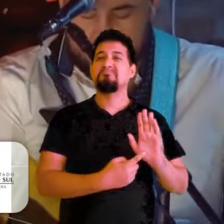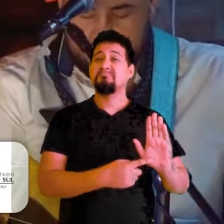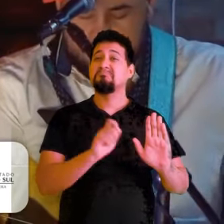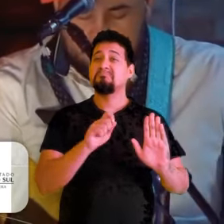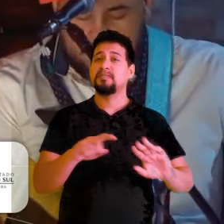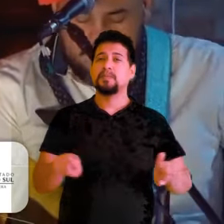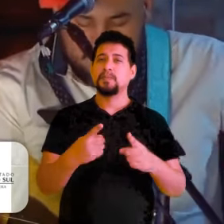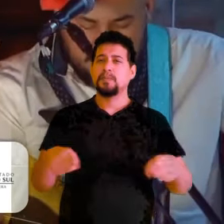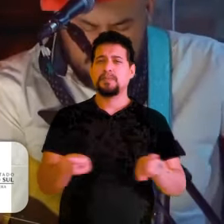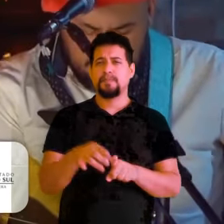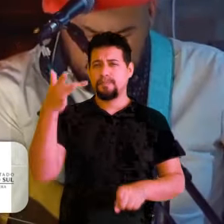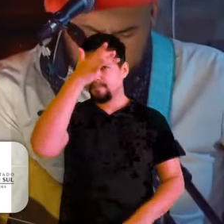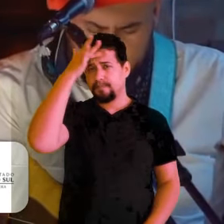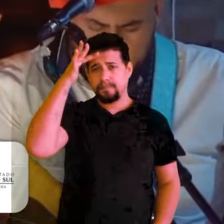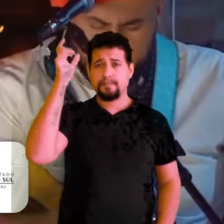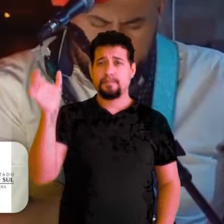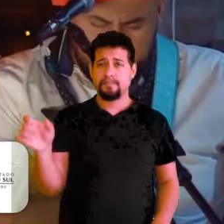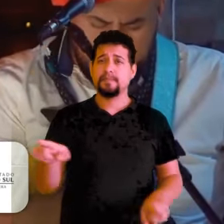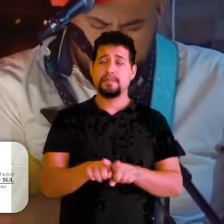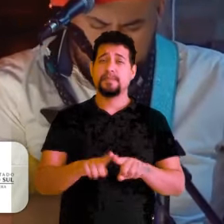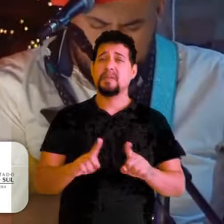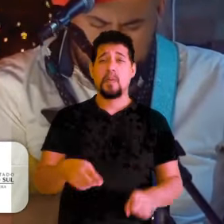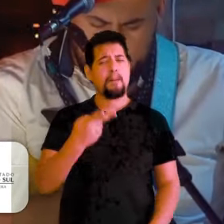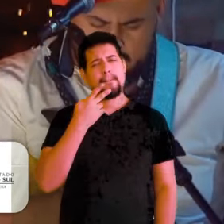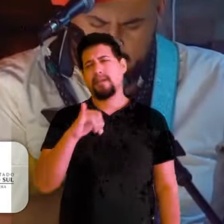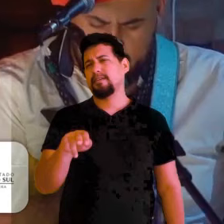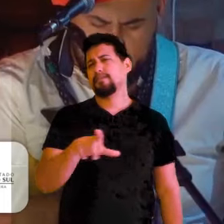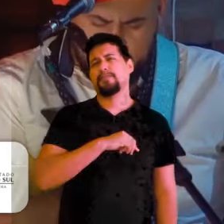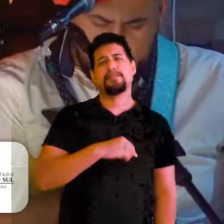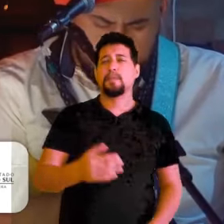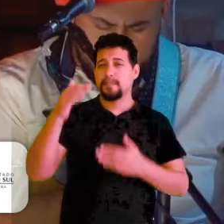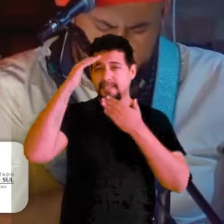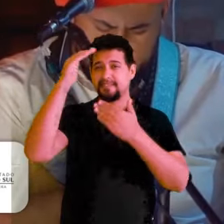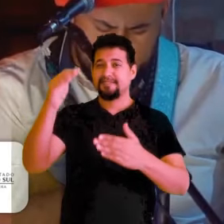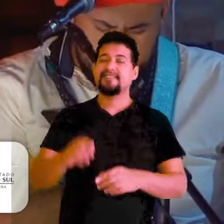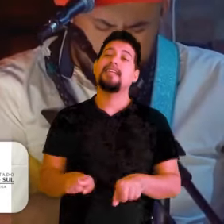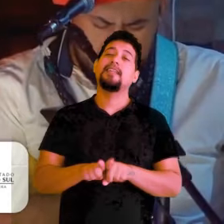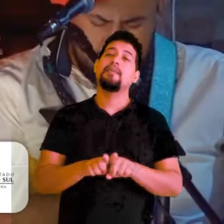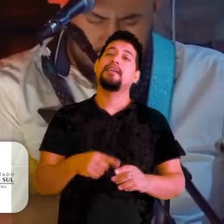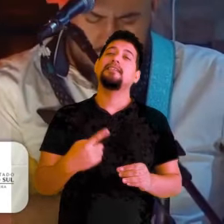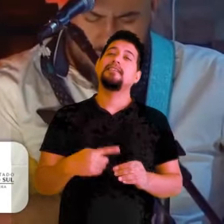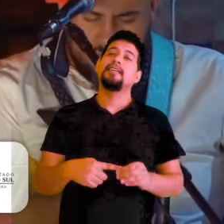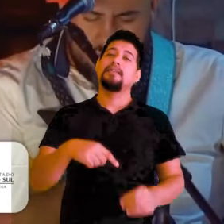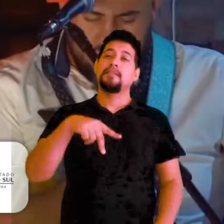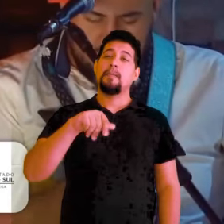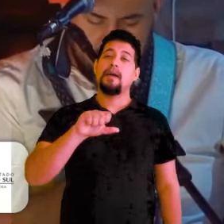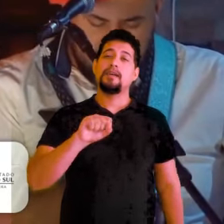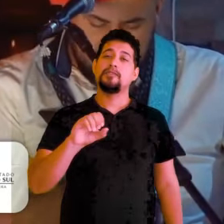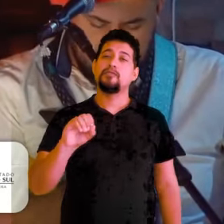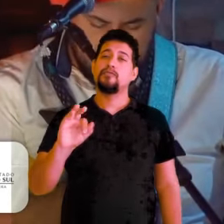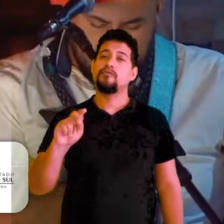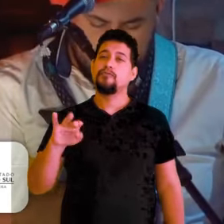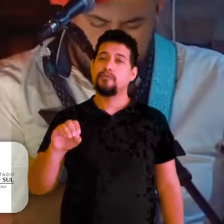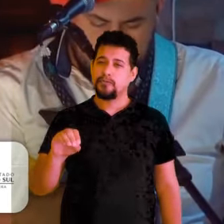um exemplo de músico e pessoa também. E o pai, então, nem se fala, né? Muito obrigado. Lá para Passo Fundo, o